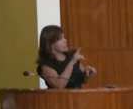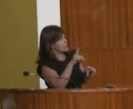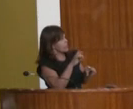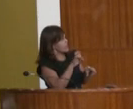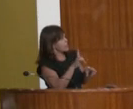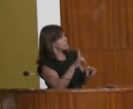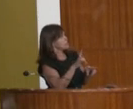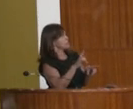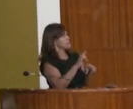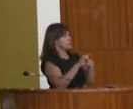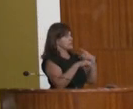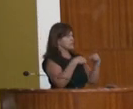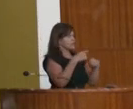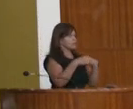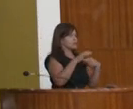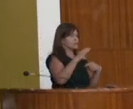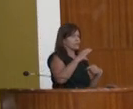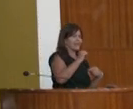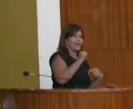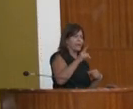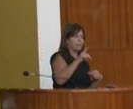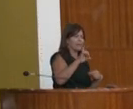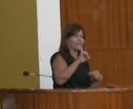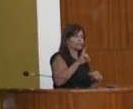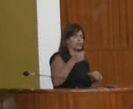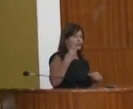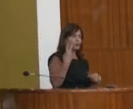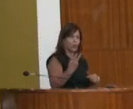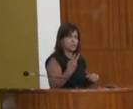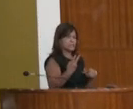breve teremos o CAPED 2, dia